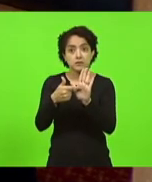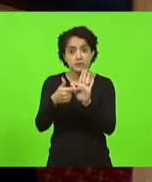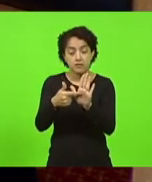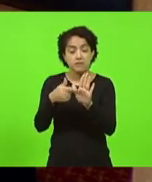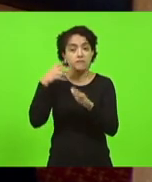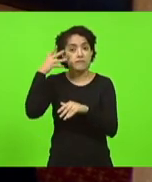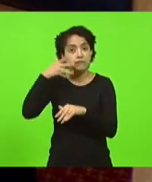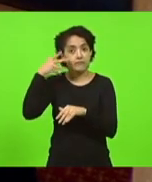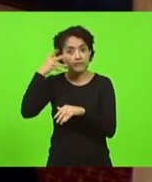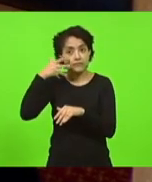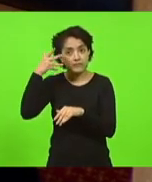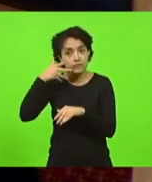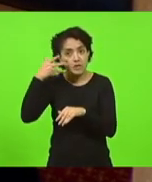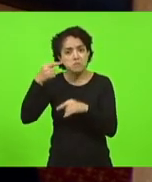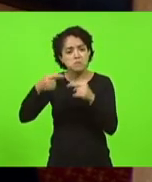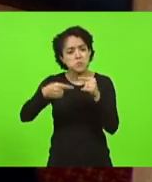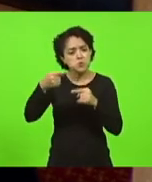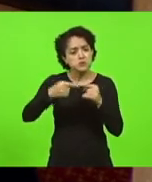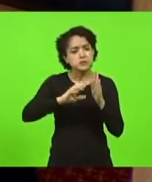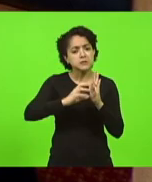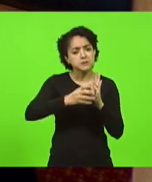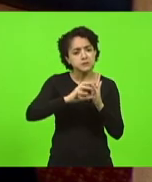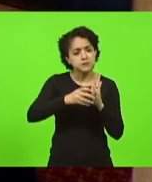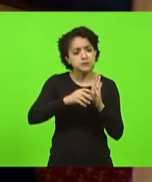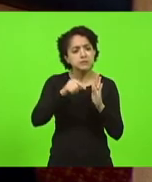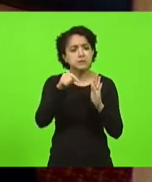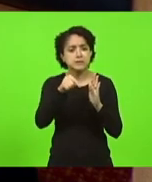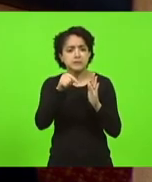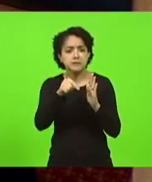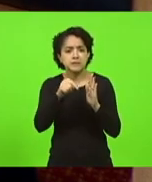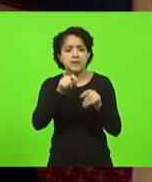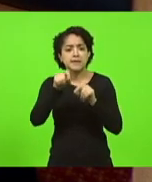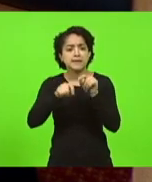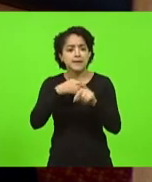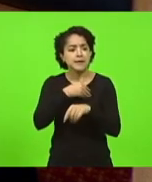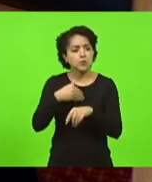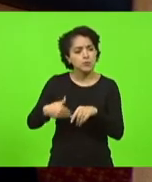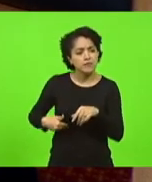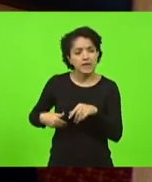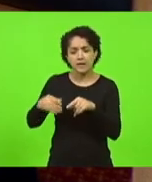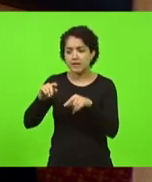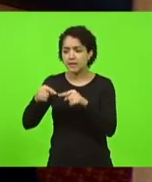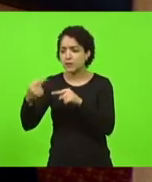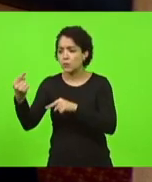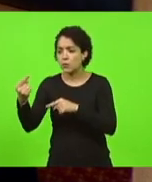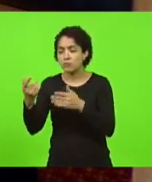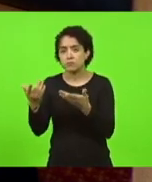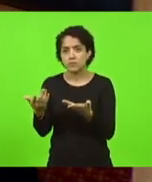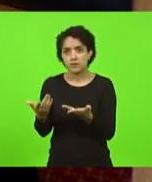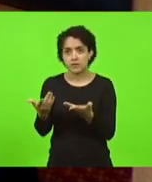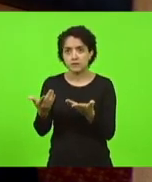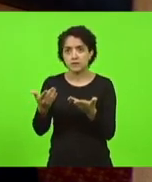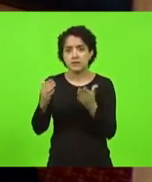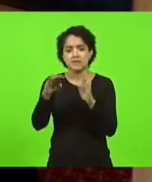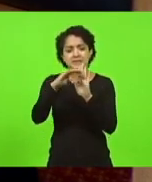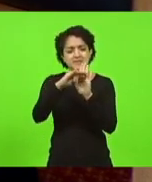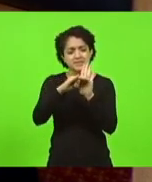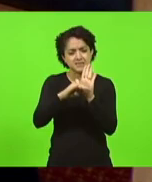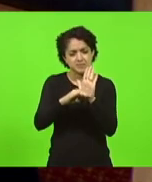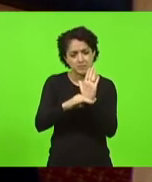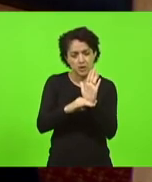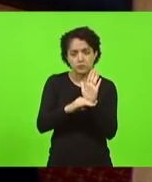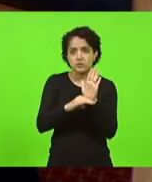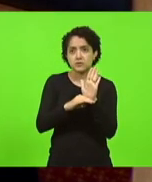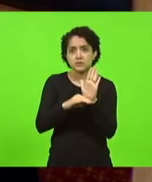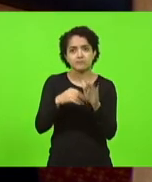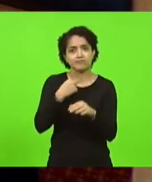discurso político partidário nessa questão de quem é governo e de quem não é governo. Nessas pautas grandiosas, nós não podemos